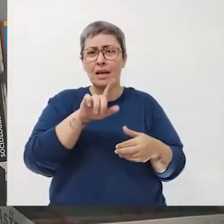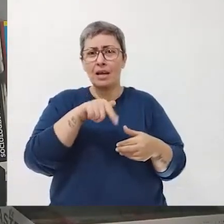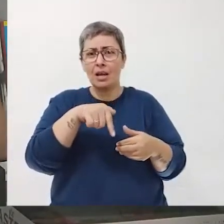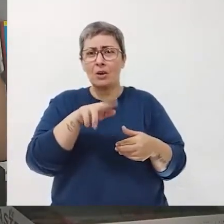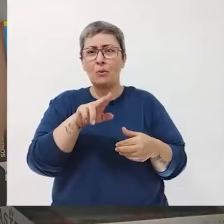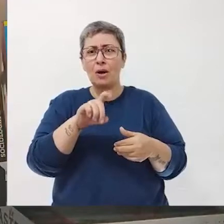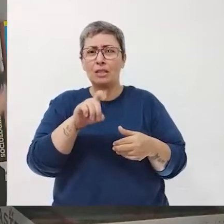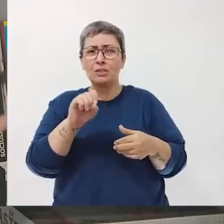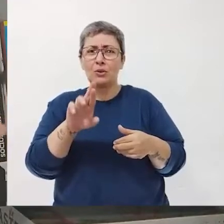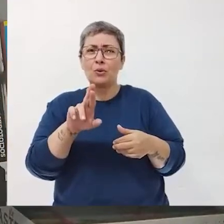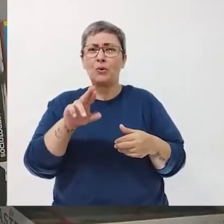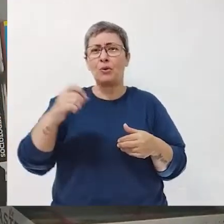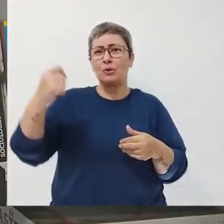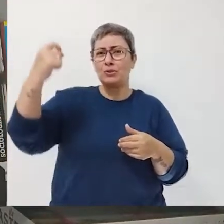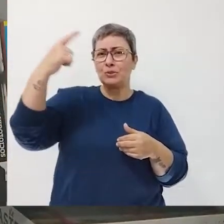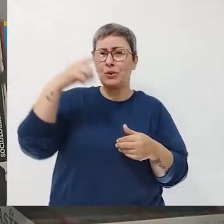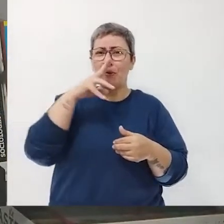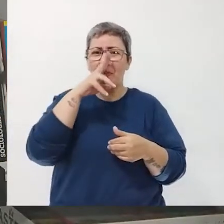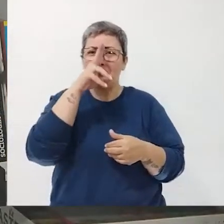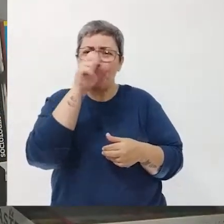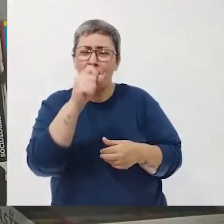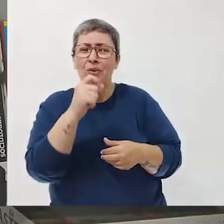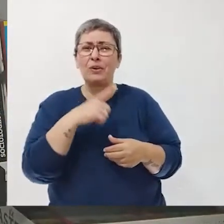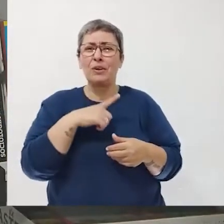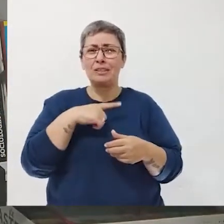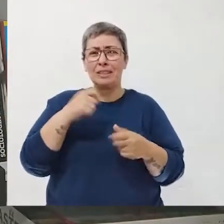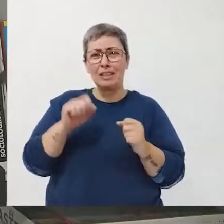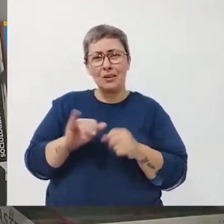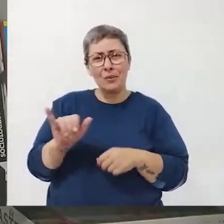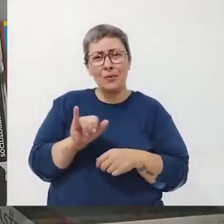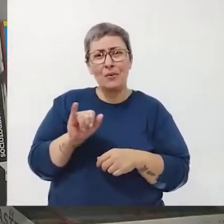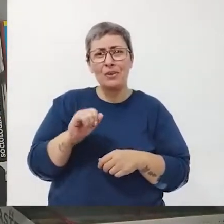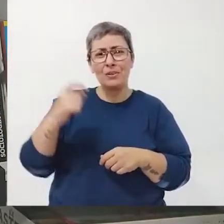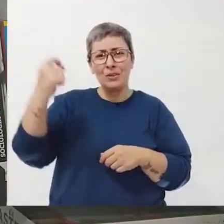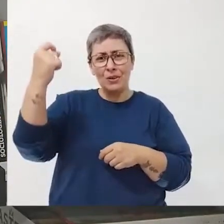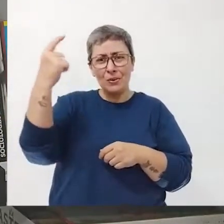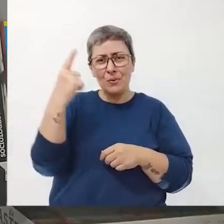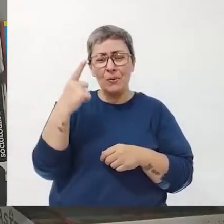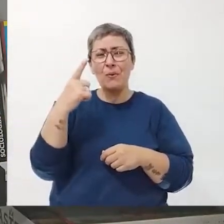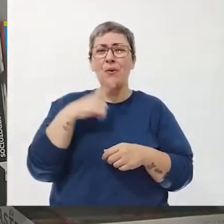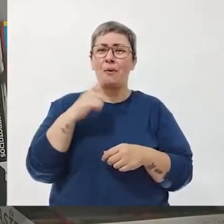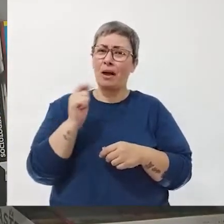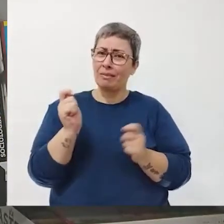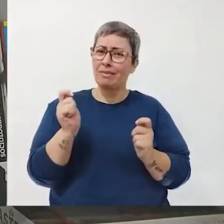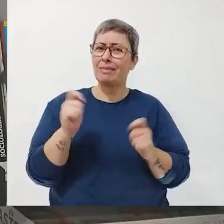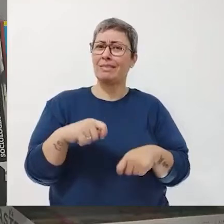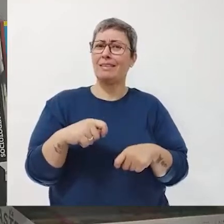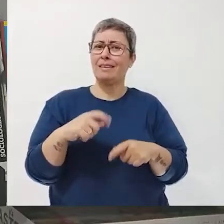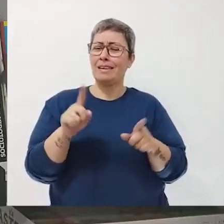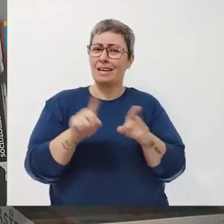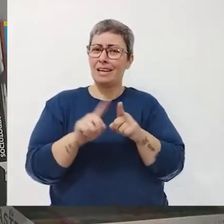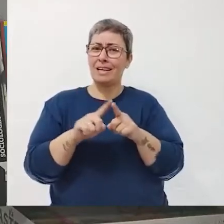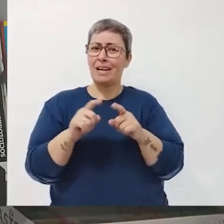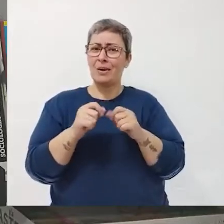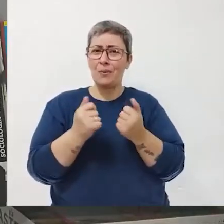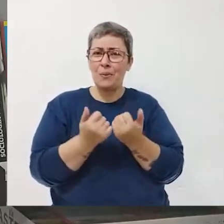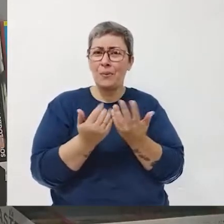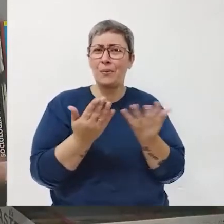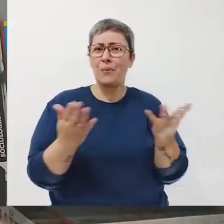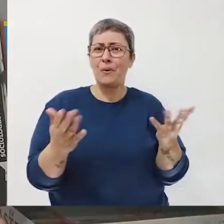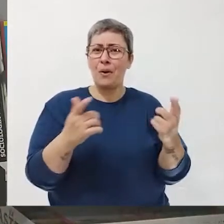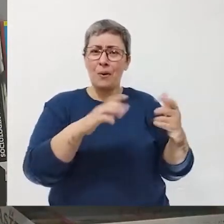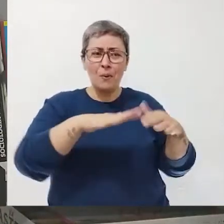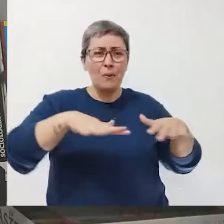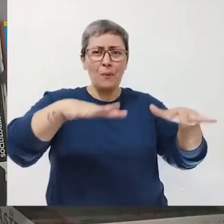tão ensolarada, não teria na energia solar uma possibilidade para abastecer